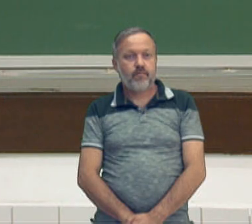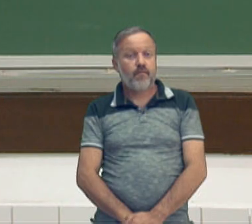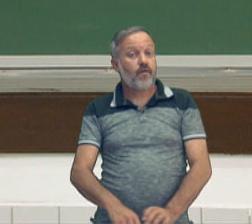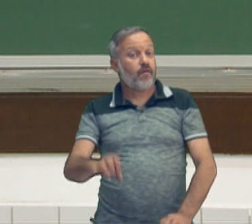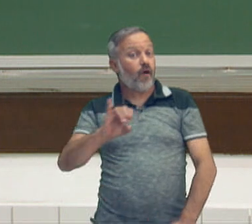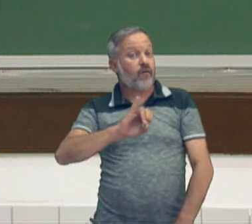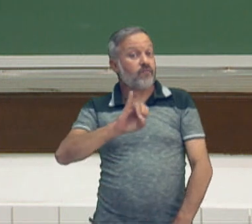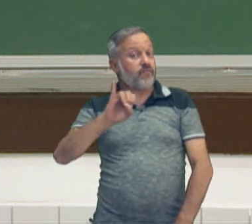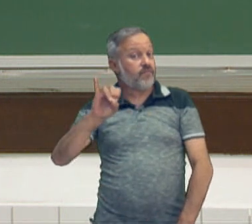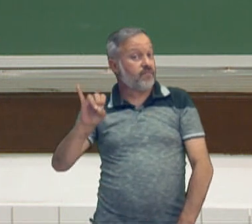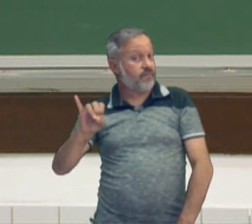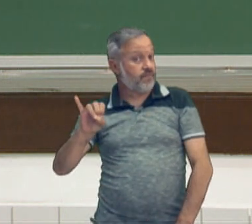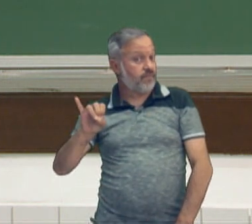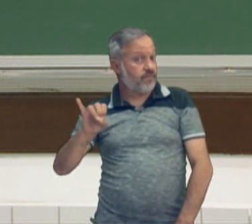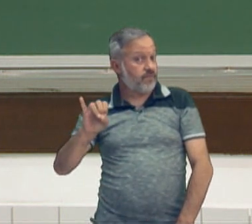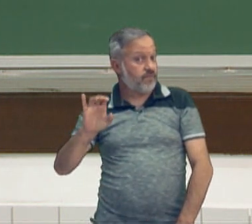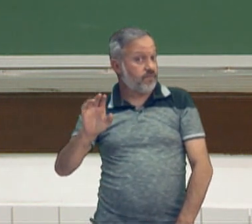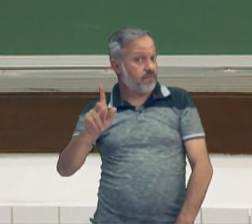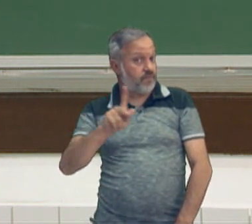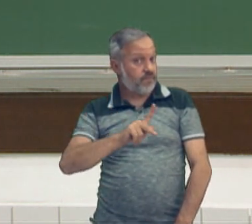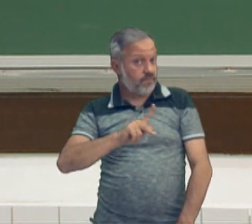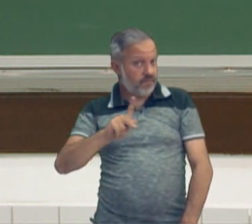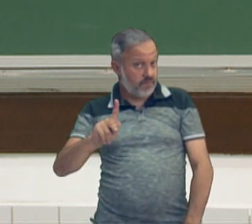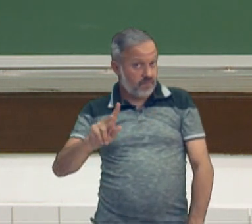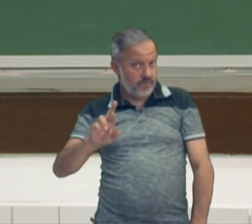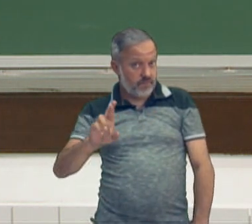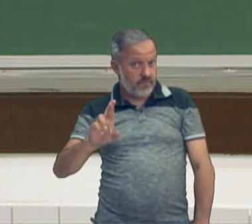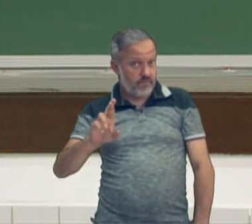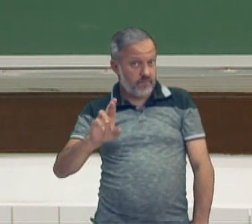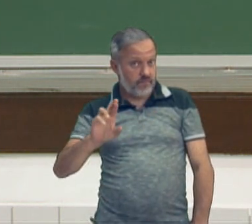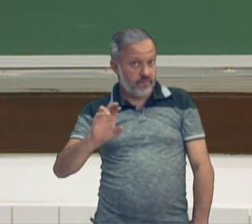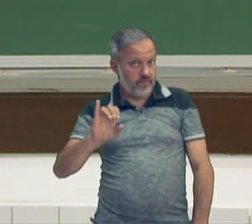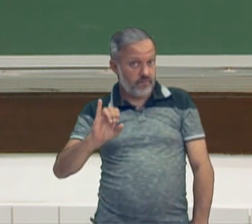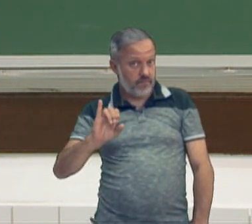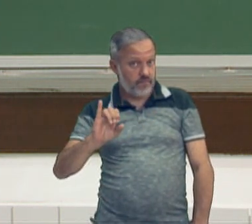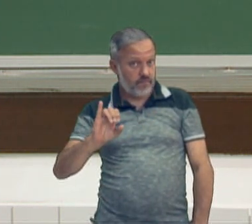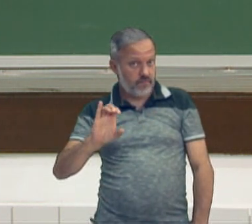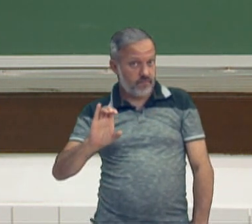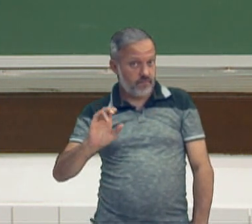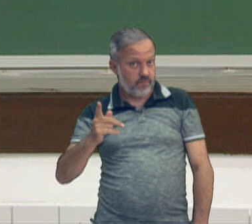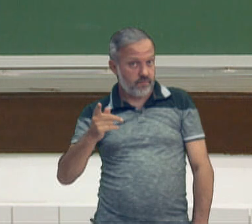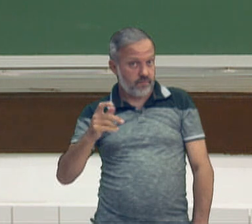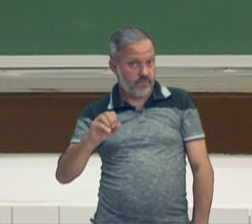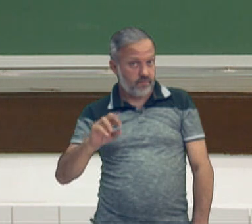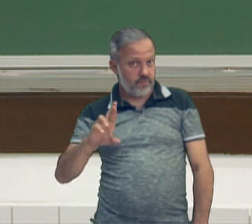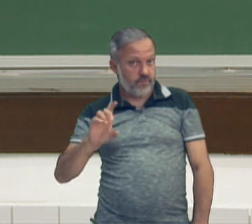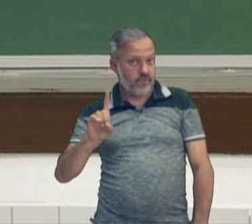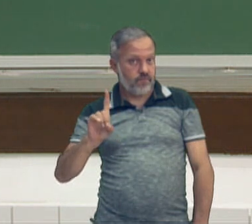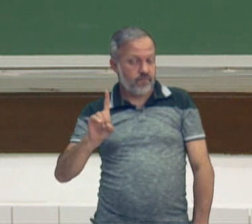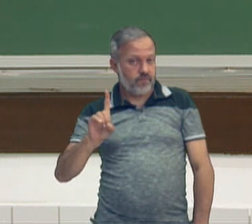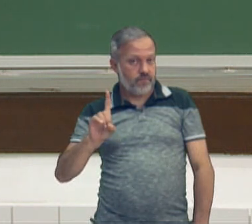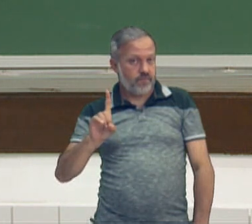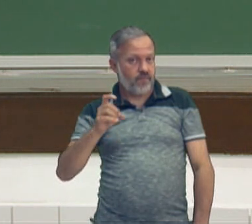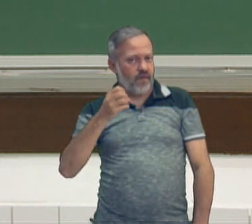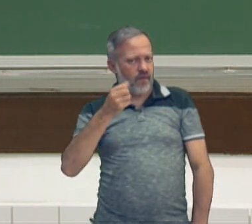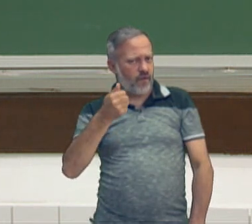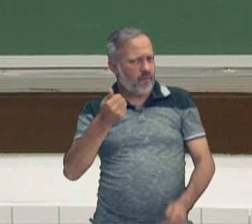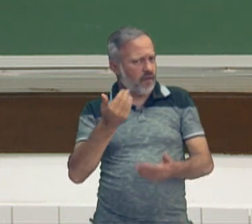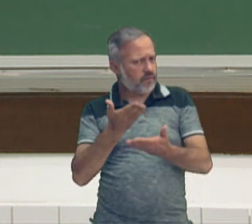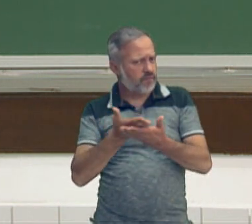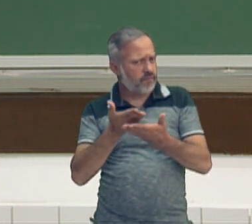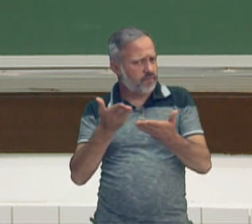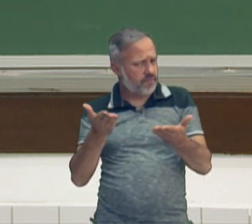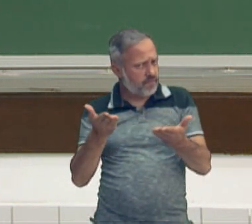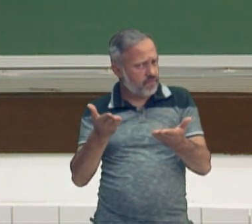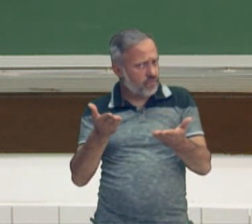Olá pessoal, meu nome é Richard, professor de Geografia, estamos juntos aí de novo, tudo bem com vocês?